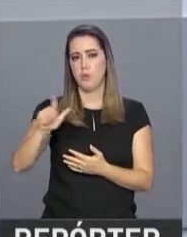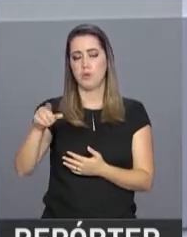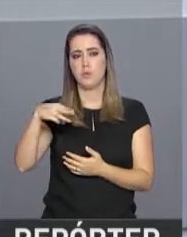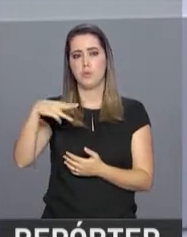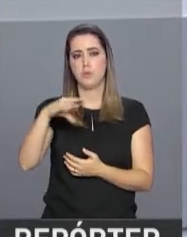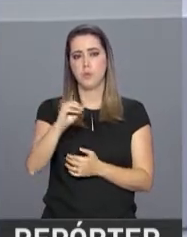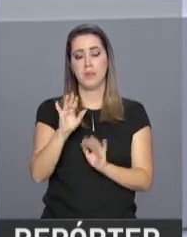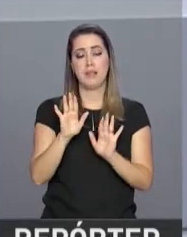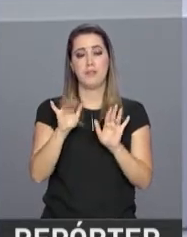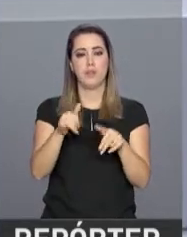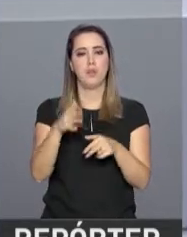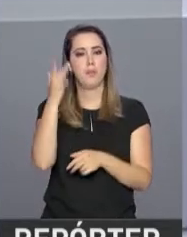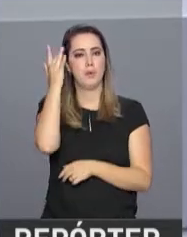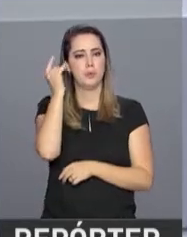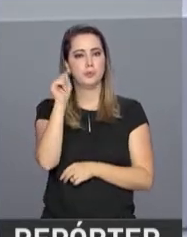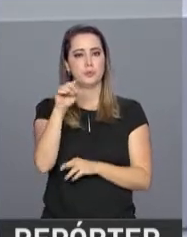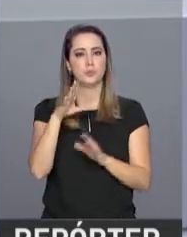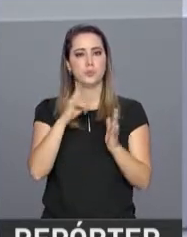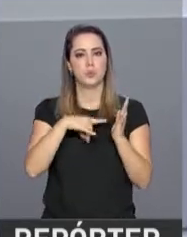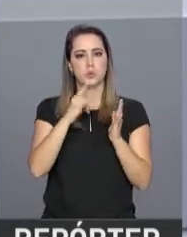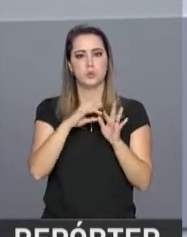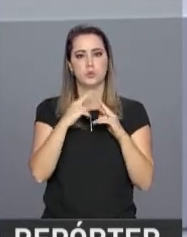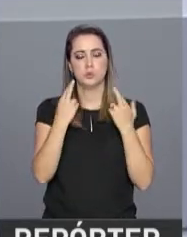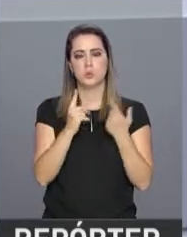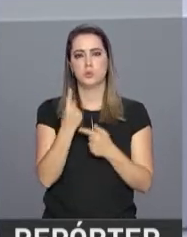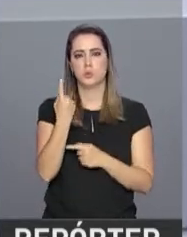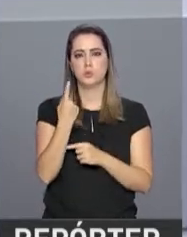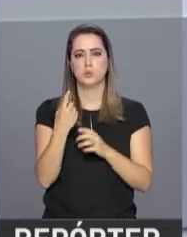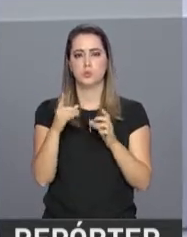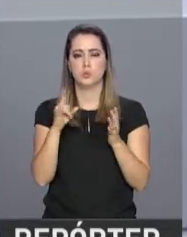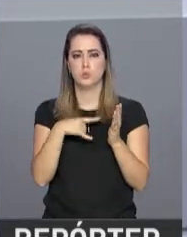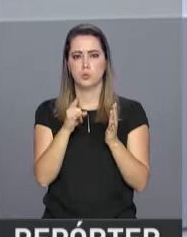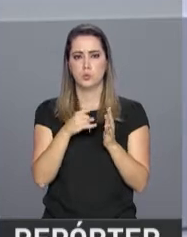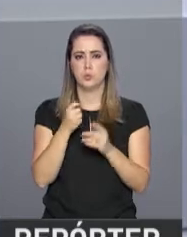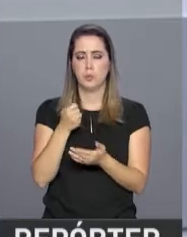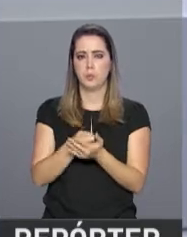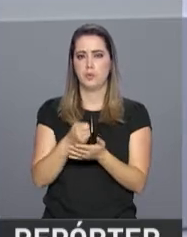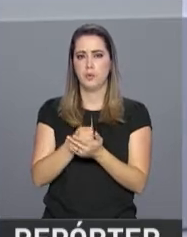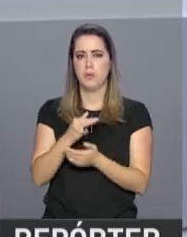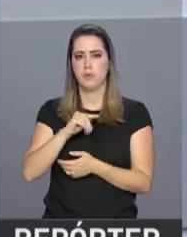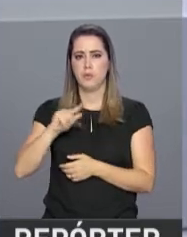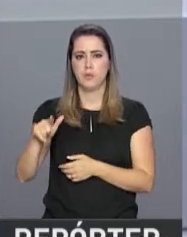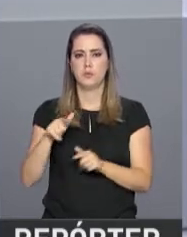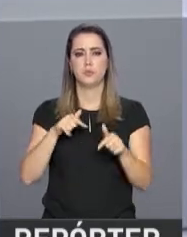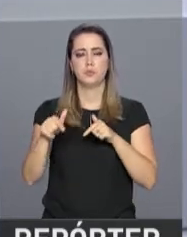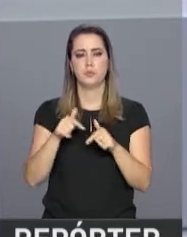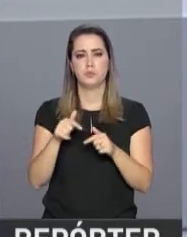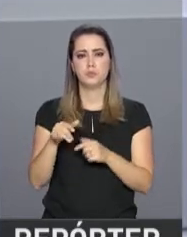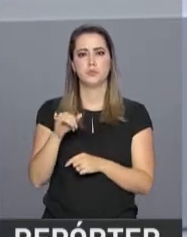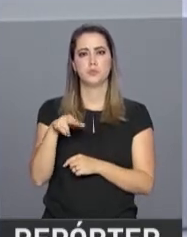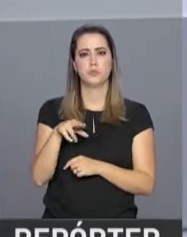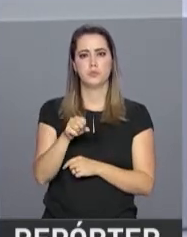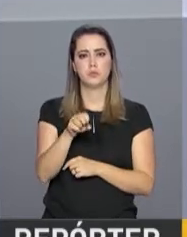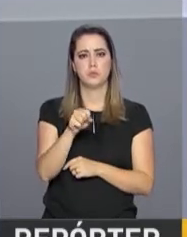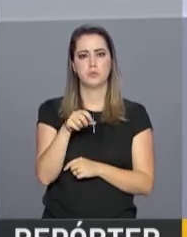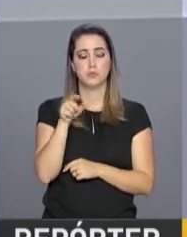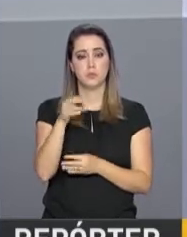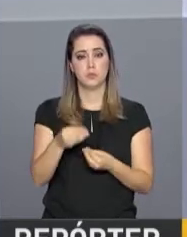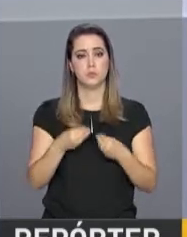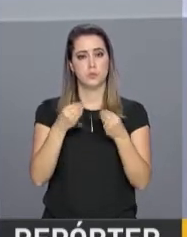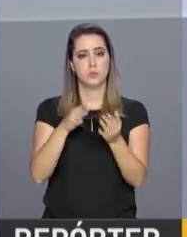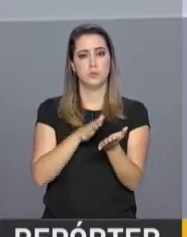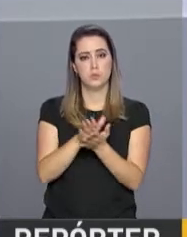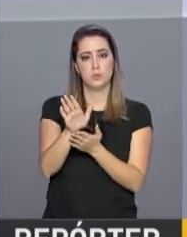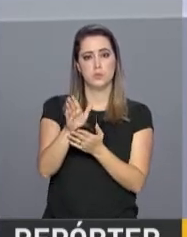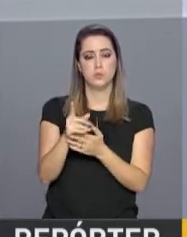março termina amanhã o documento reúne em uma única guia as contribuições fiscais trabalhistas e previdenciárias para a